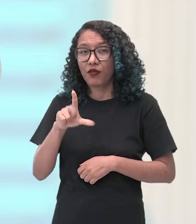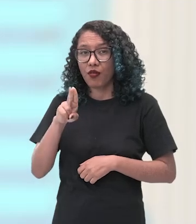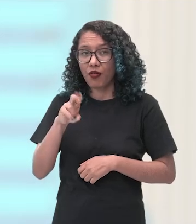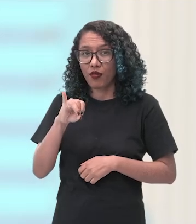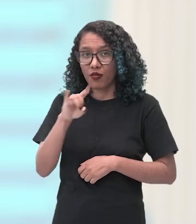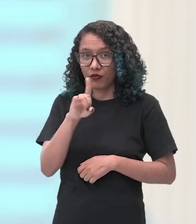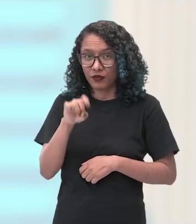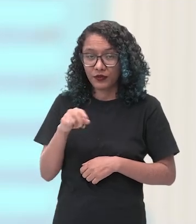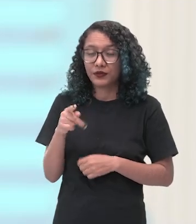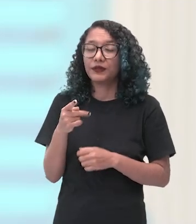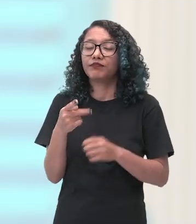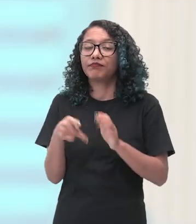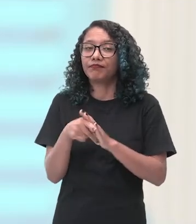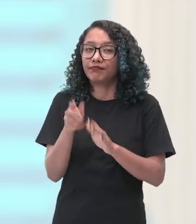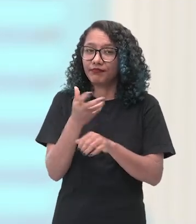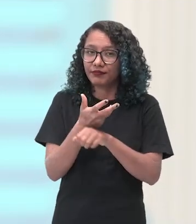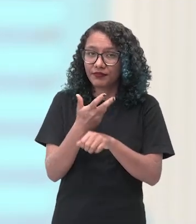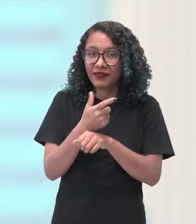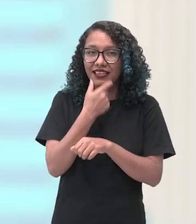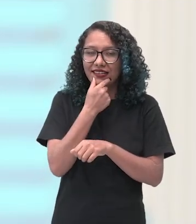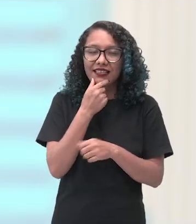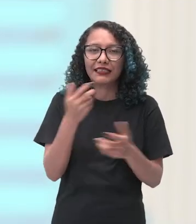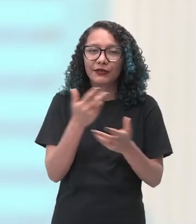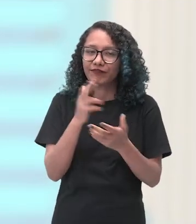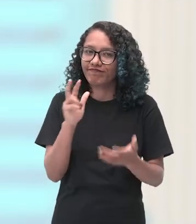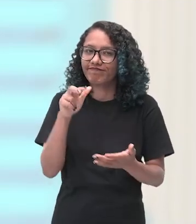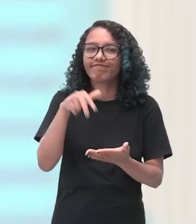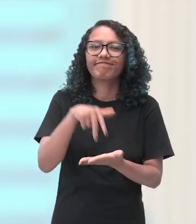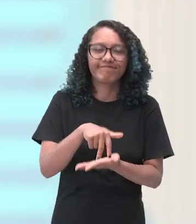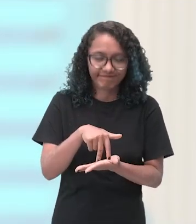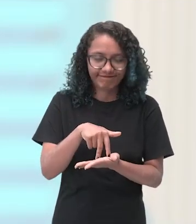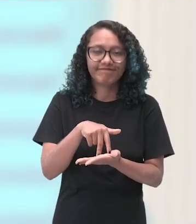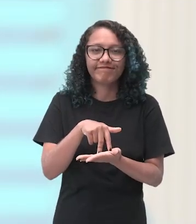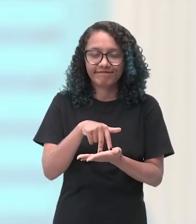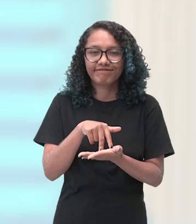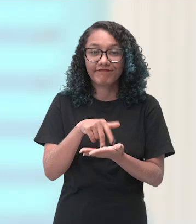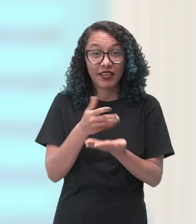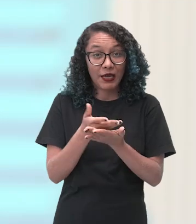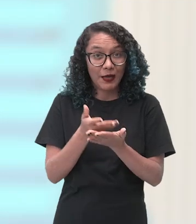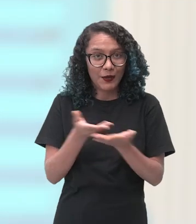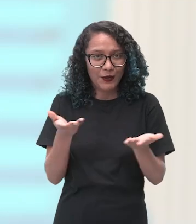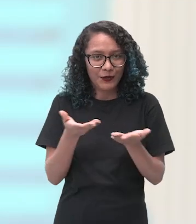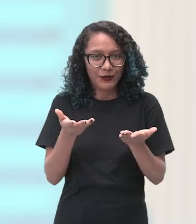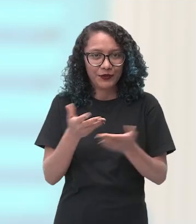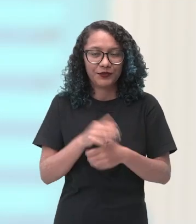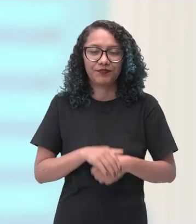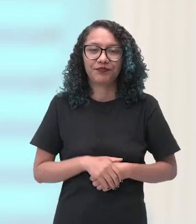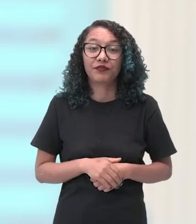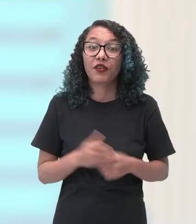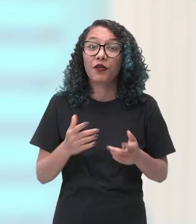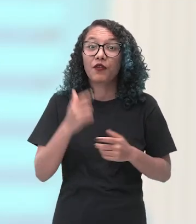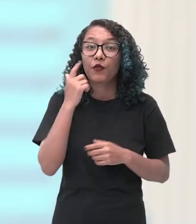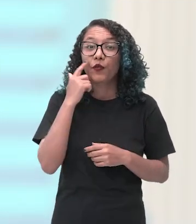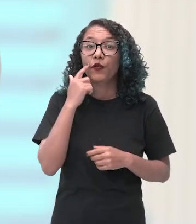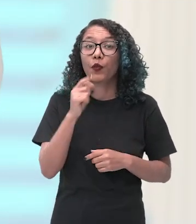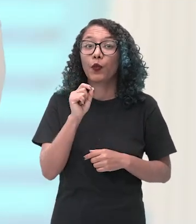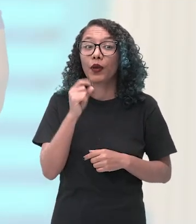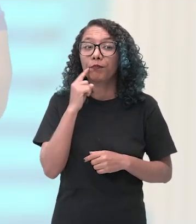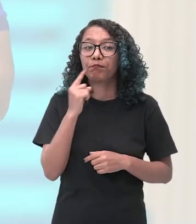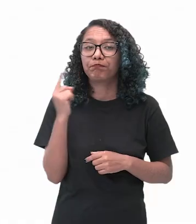do Componente de Língua Inglesa, e vou estar aqui com vocês nesta aula de hoje. Falando em aula, vamos dar uma olhada no que temos